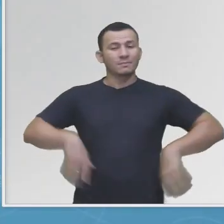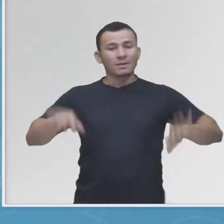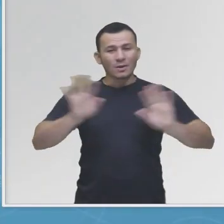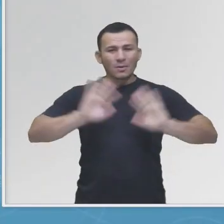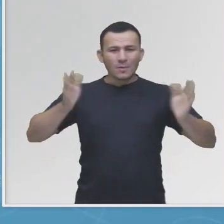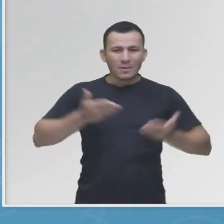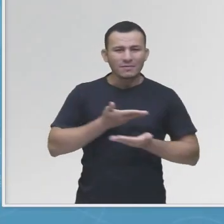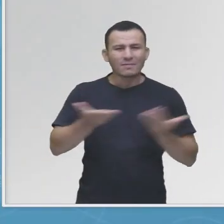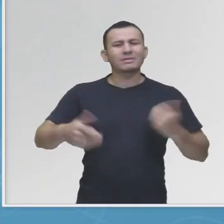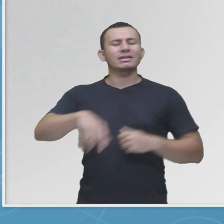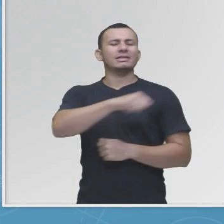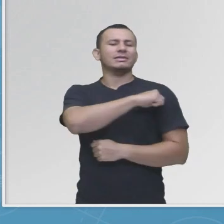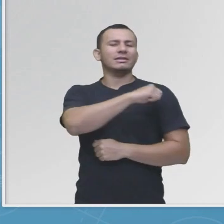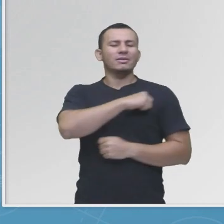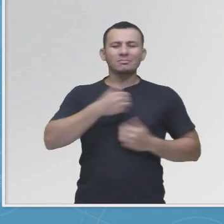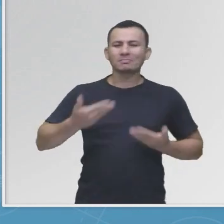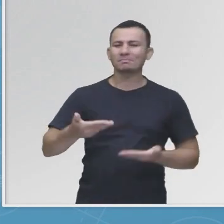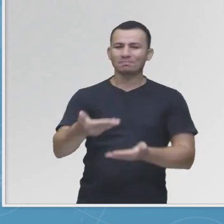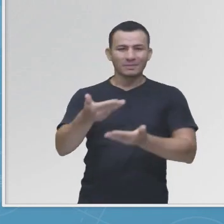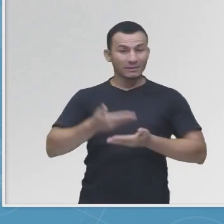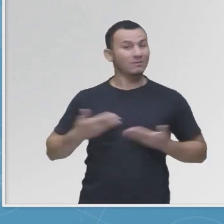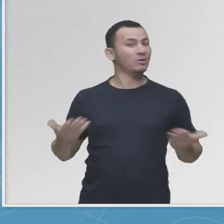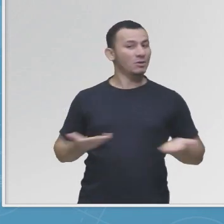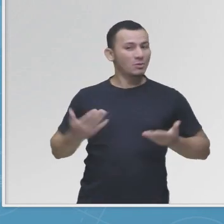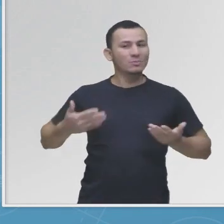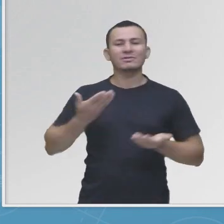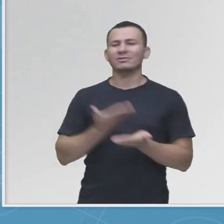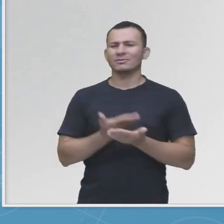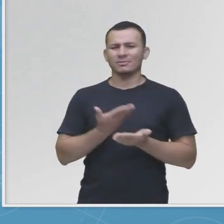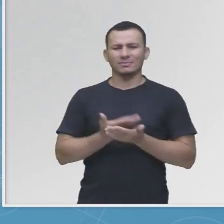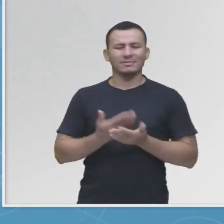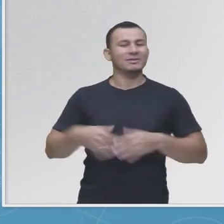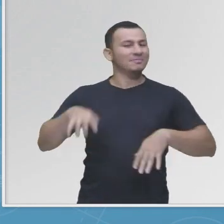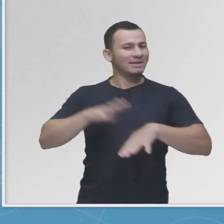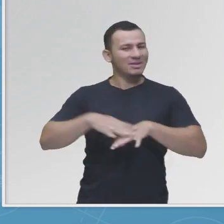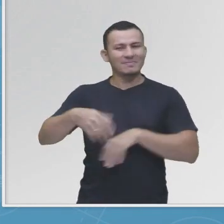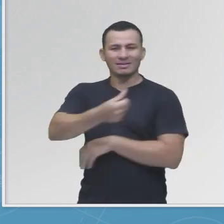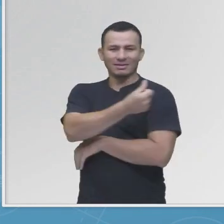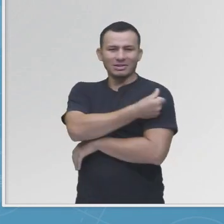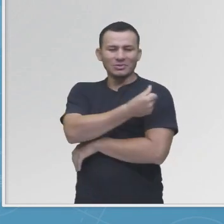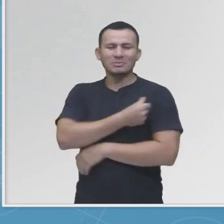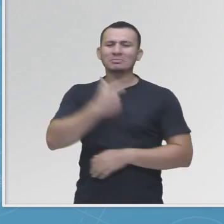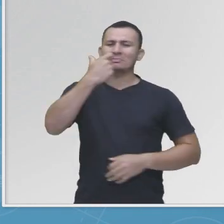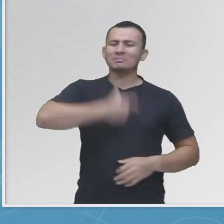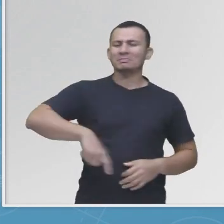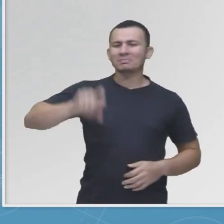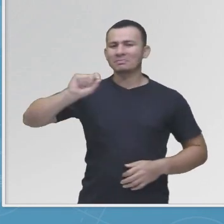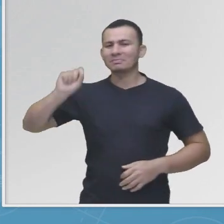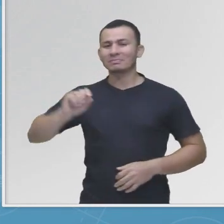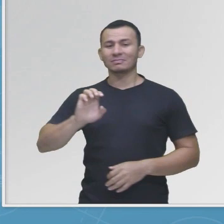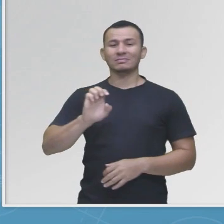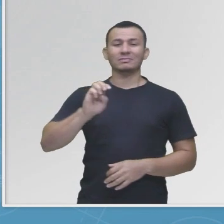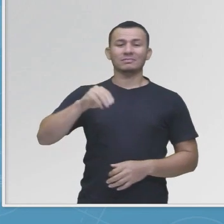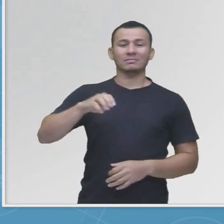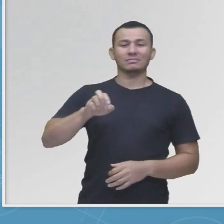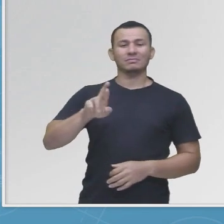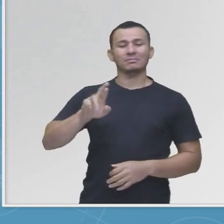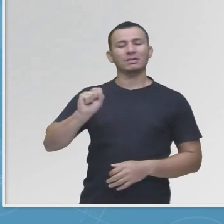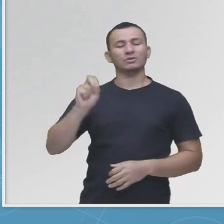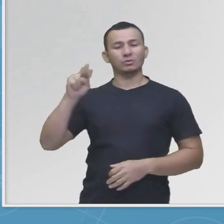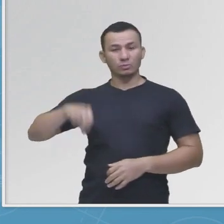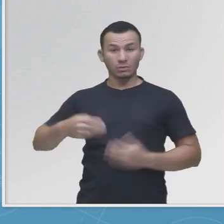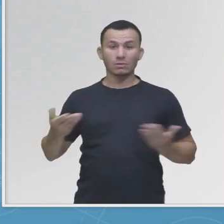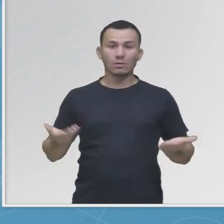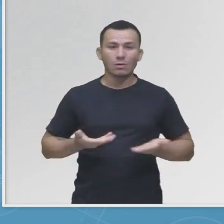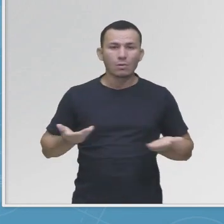Olá, sejam todos bem-vindos a mais uma aula de matemática do sexto ano. Aqui quem vos fala é o professor Emerson Marão e vamos